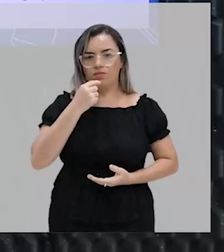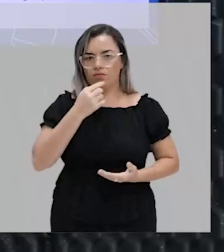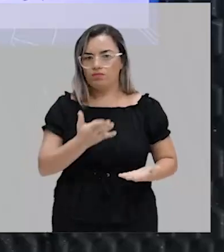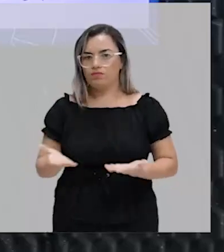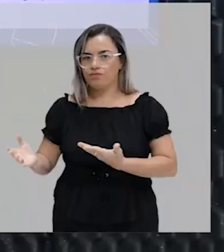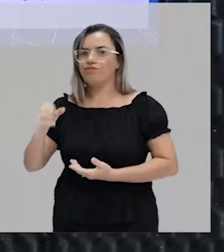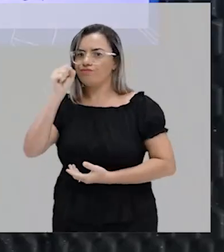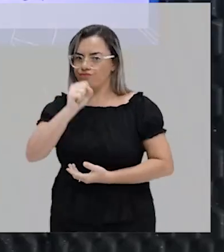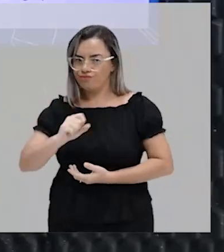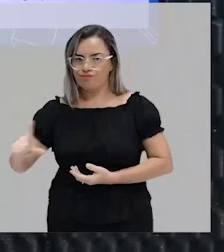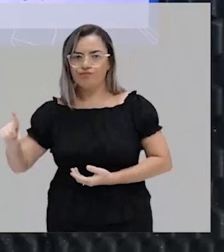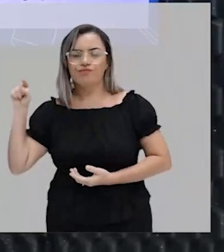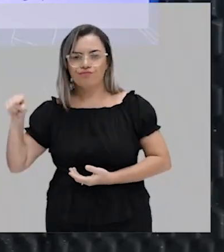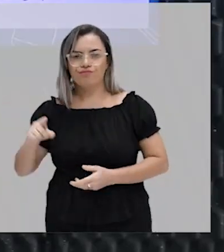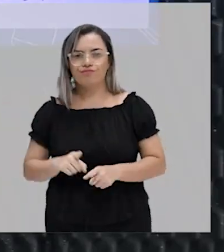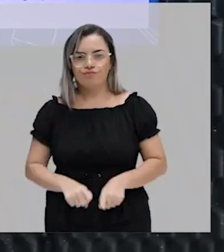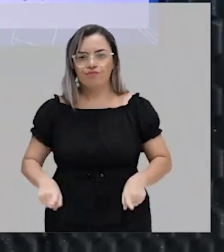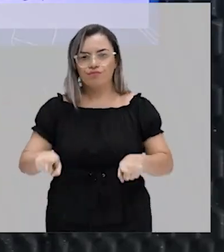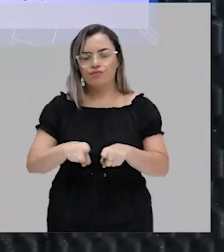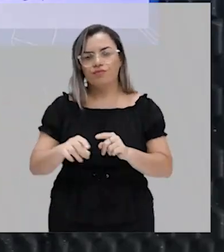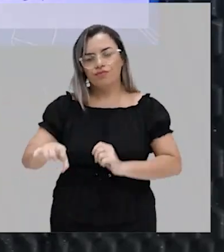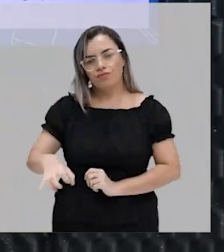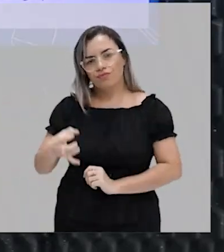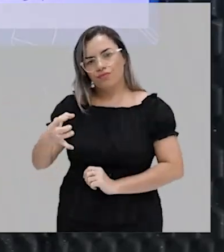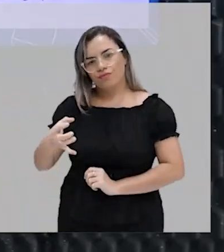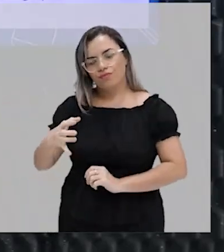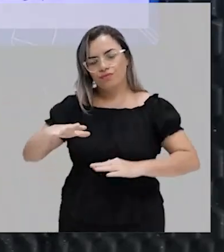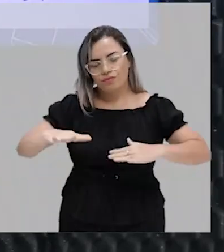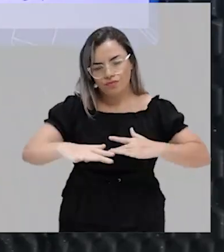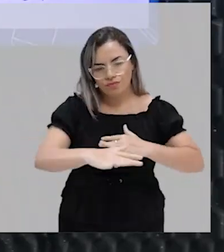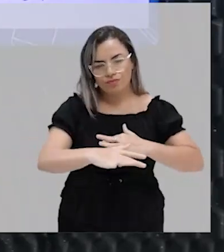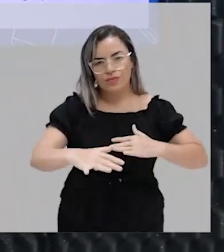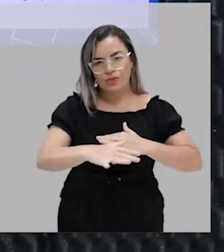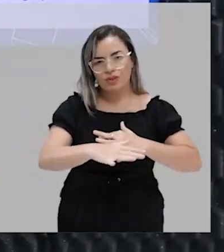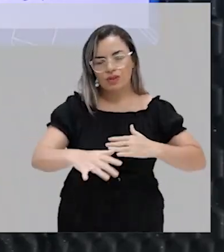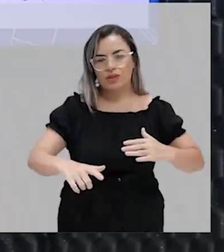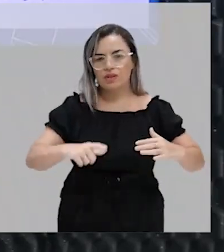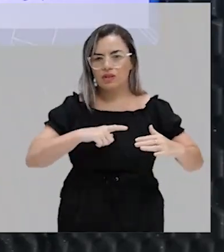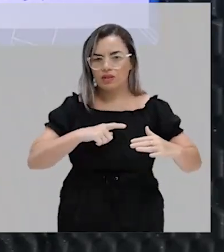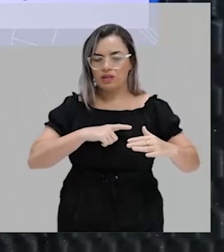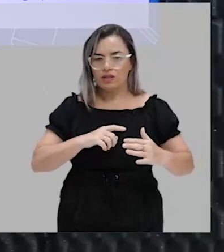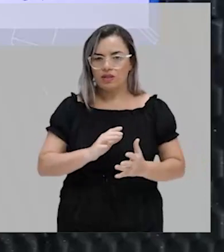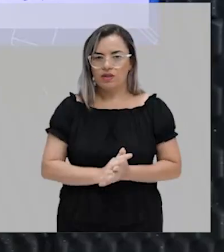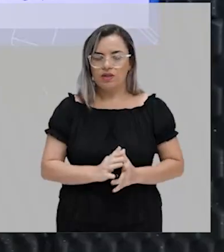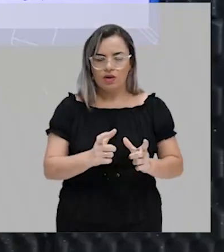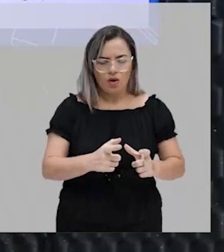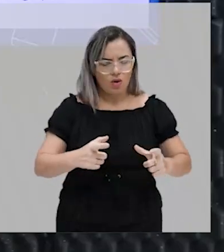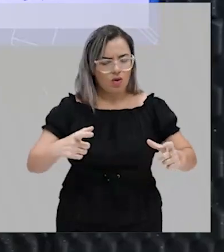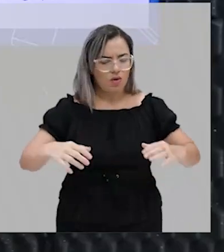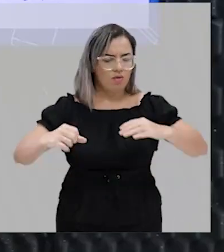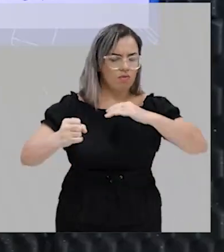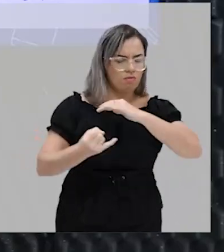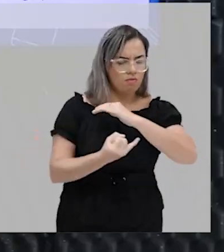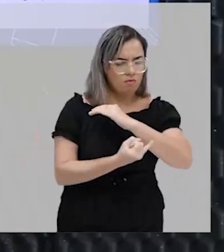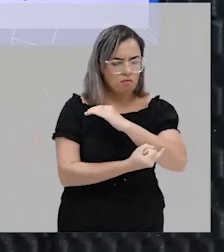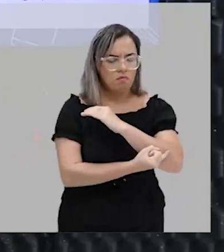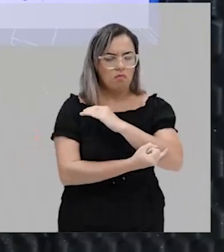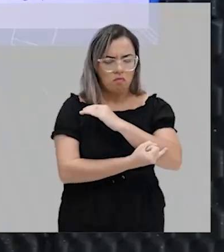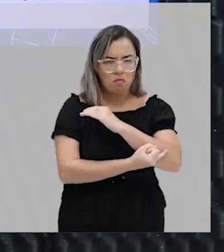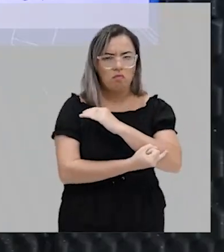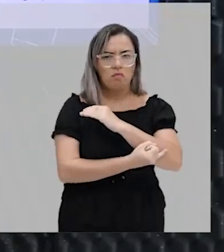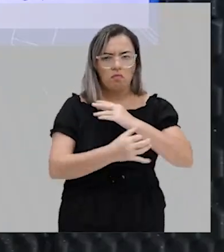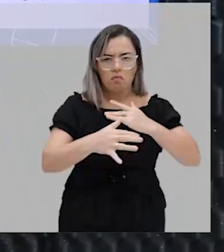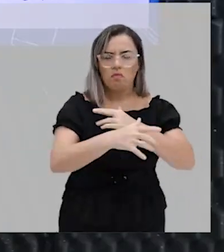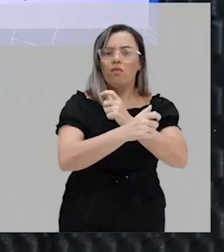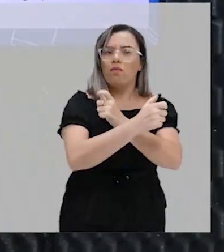também acontece, tá? Nas áreas centrais, as áreas onde tu tem, por exemplo, maior presença de infraestrutura, serviços públicos, tu